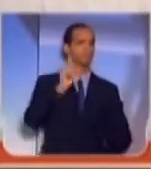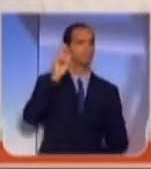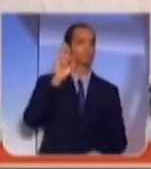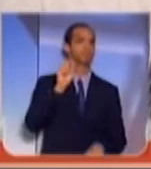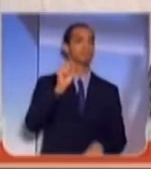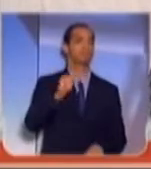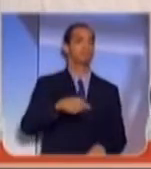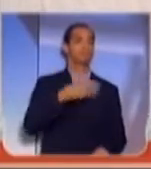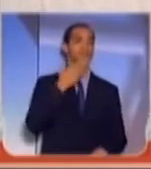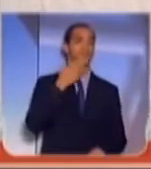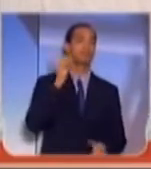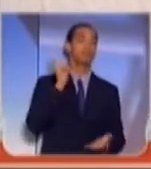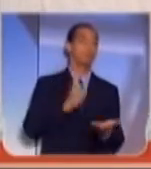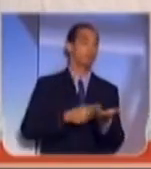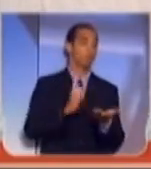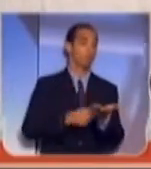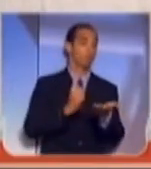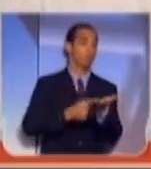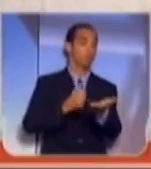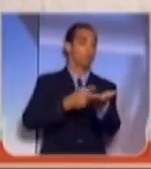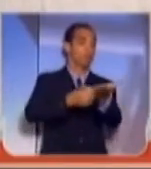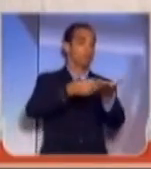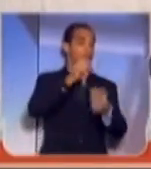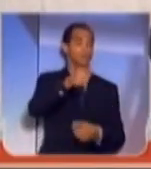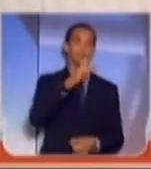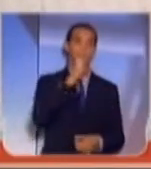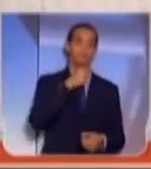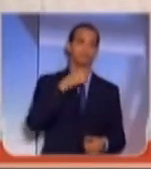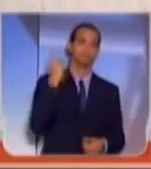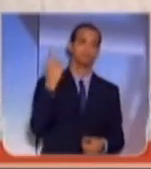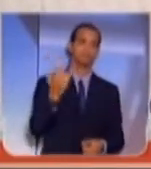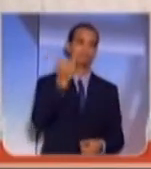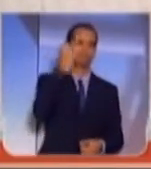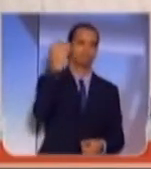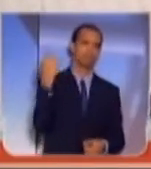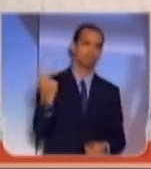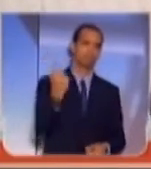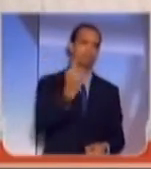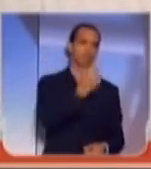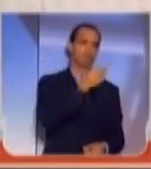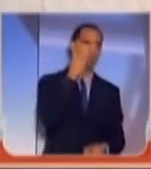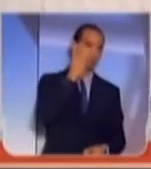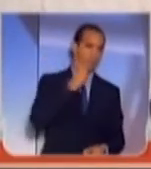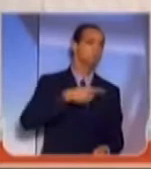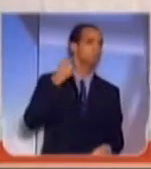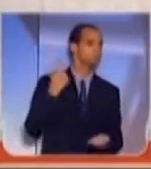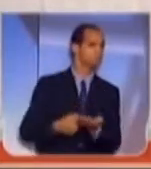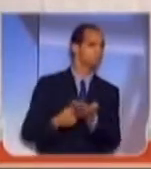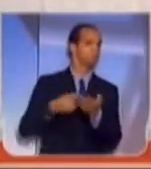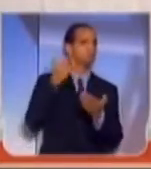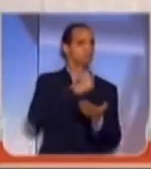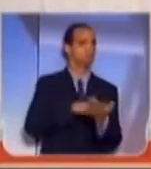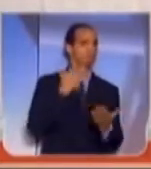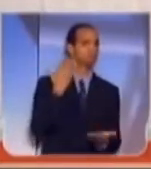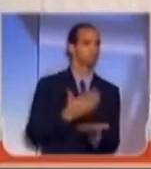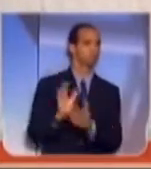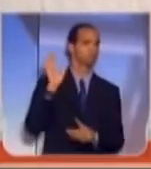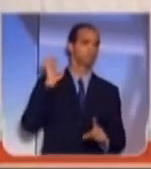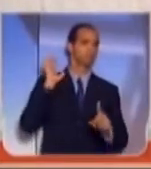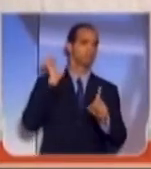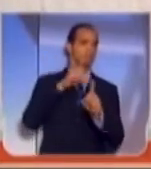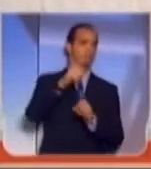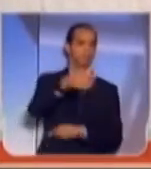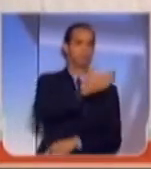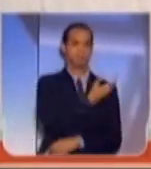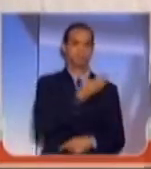para que cobrem o governador é importante que cada Deputado que cada deputada que cumpra seu papel e pressione